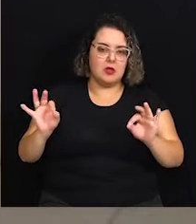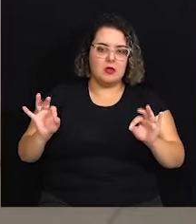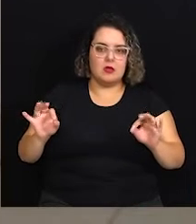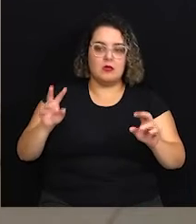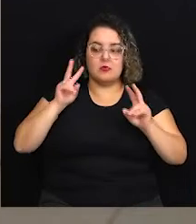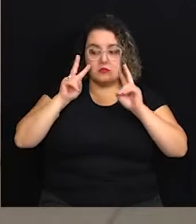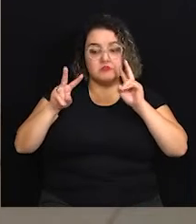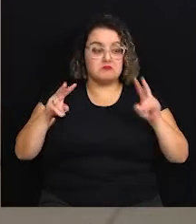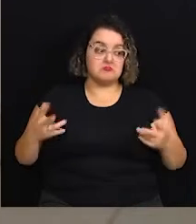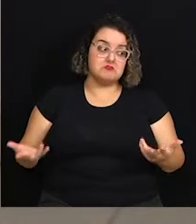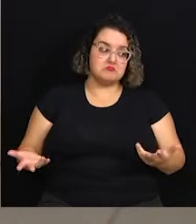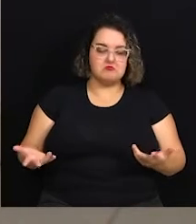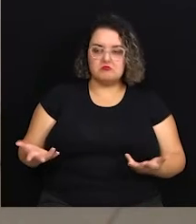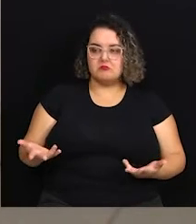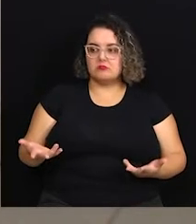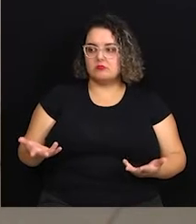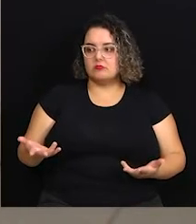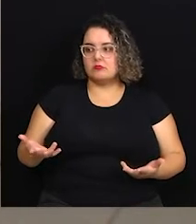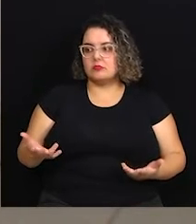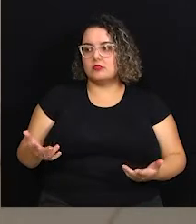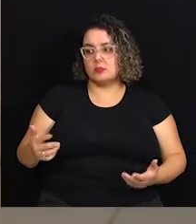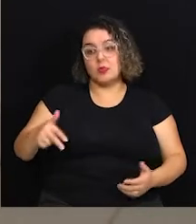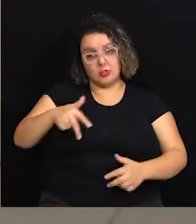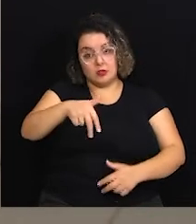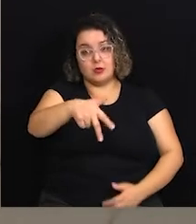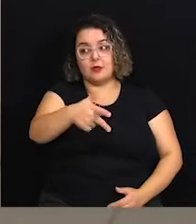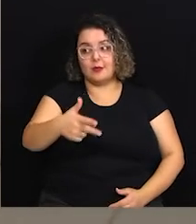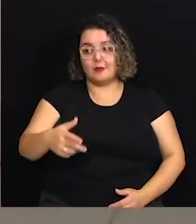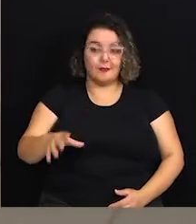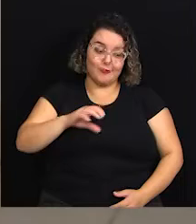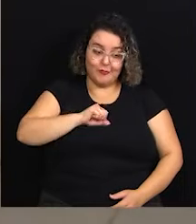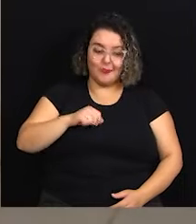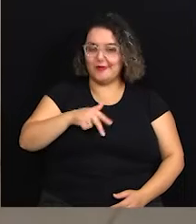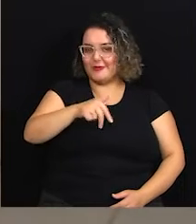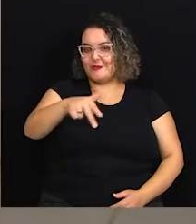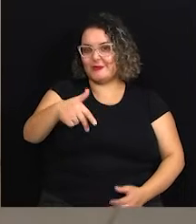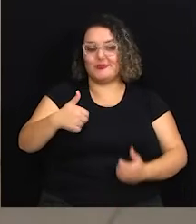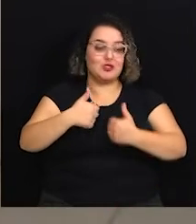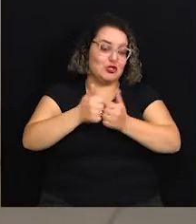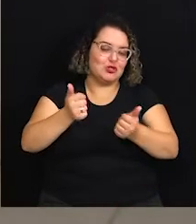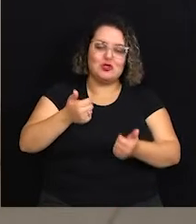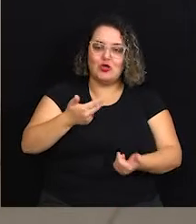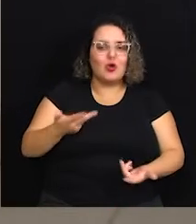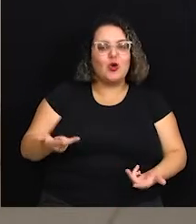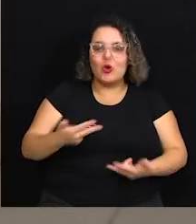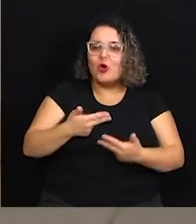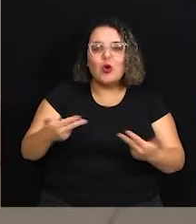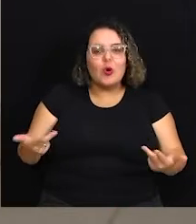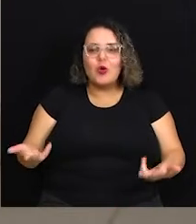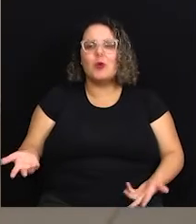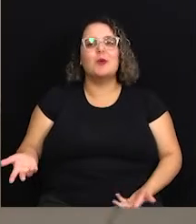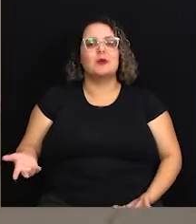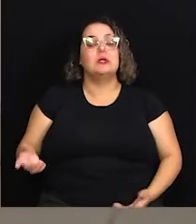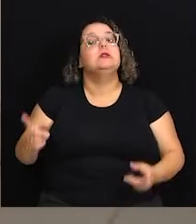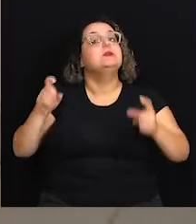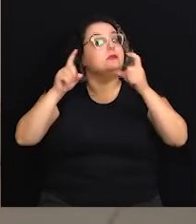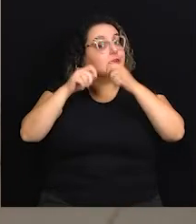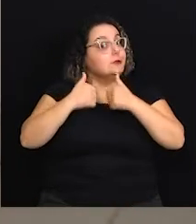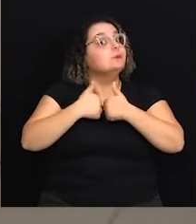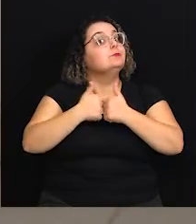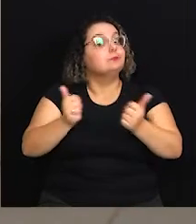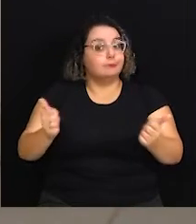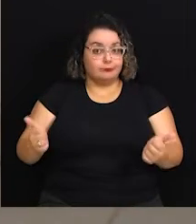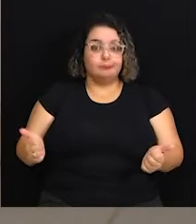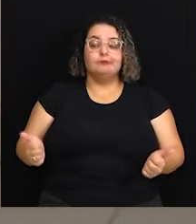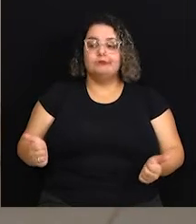gente vê, né? E também a locomoção, né? Que a gente gosta de andar, que é andar de ônibus. a gente tem bastante dificuldade de andar de